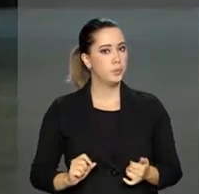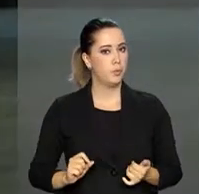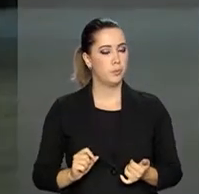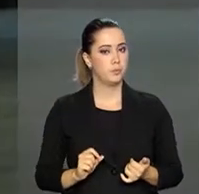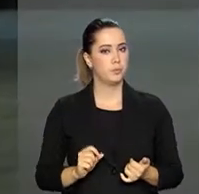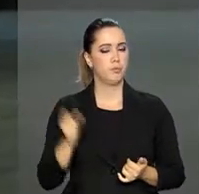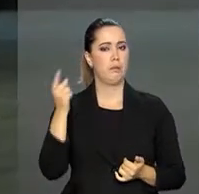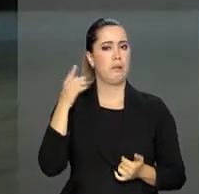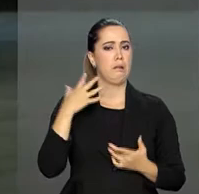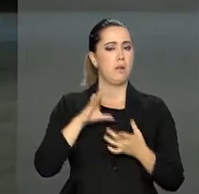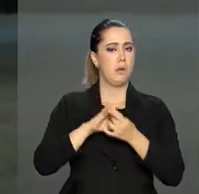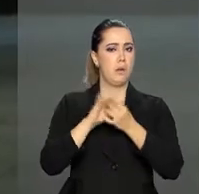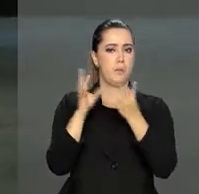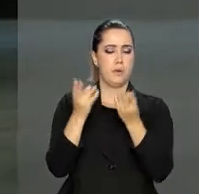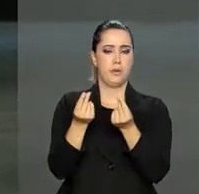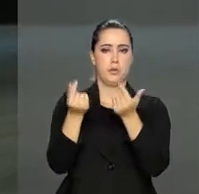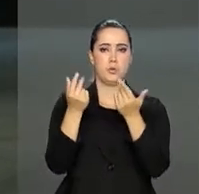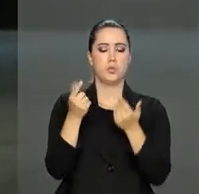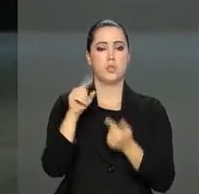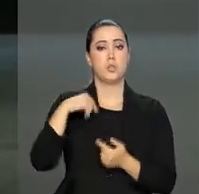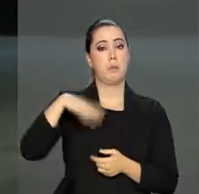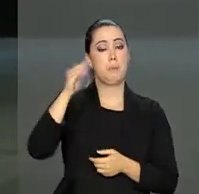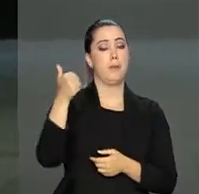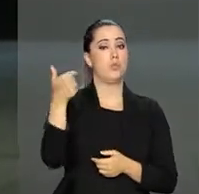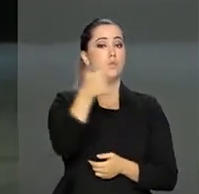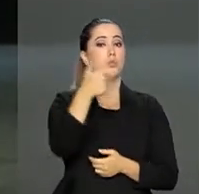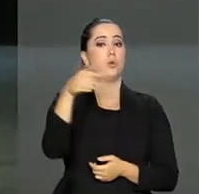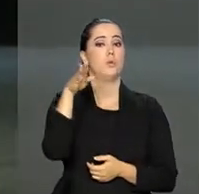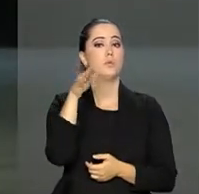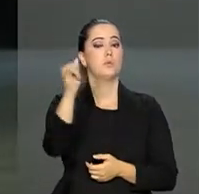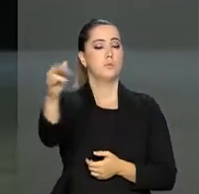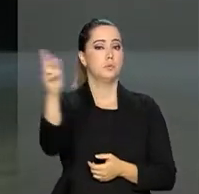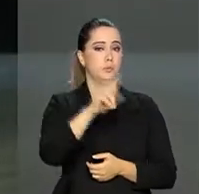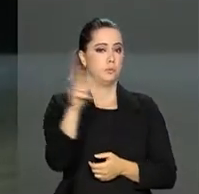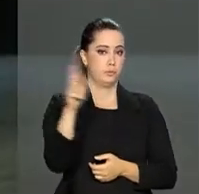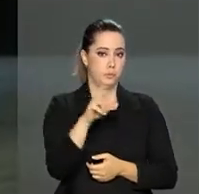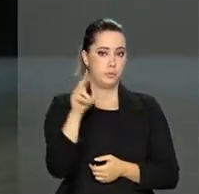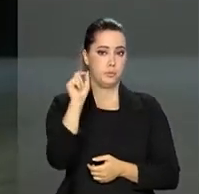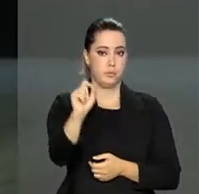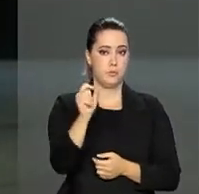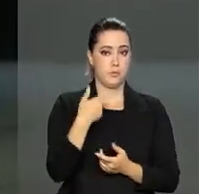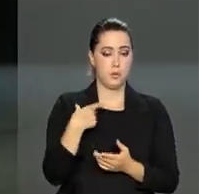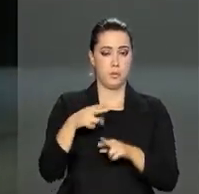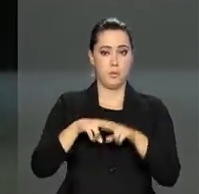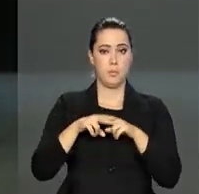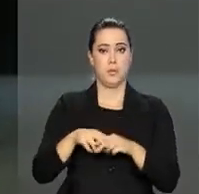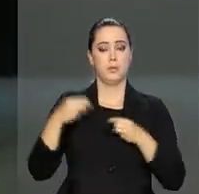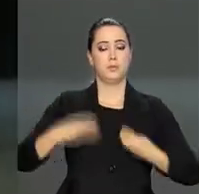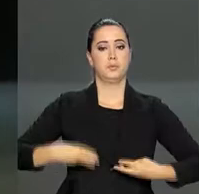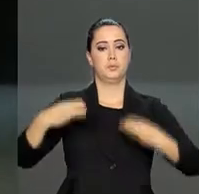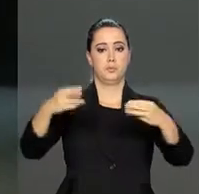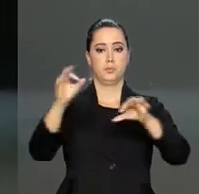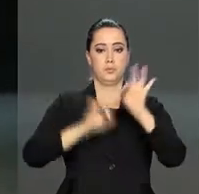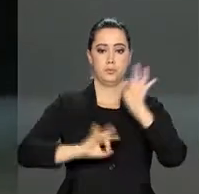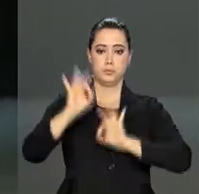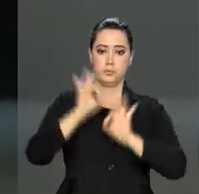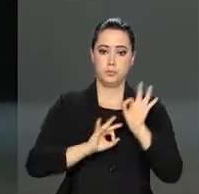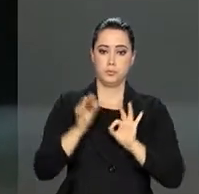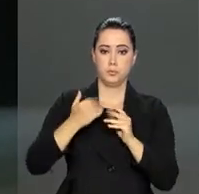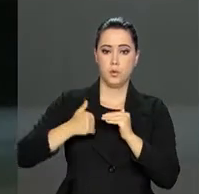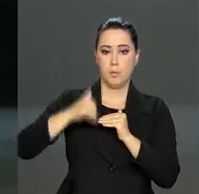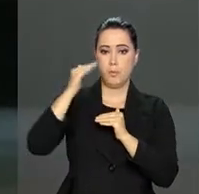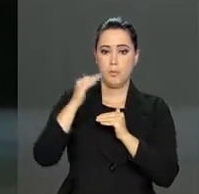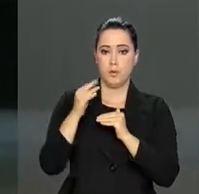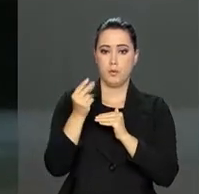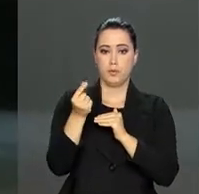thaíssa foram desbloqueados mais de 12 bilhões e 800 milhões de reais pelo ministério do planejamento a maior